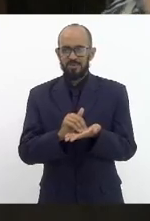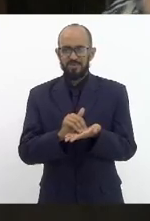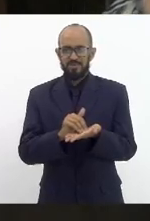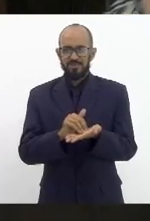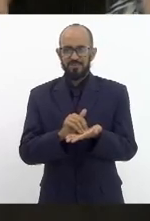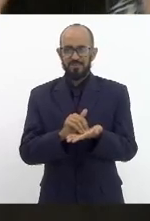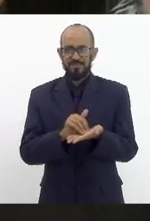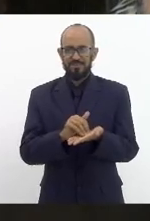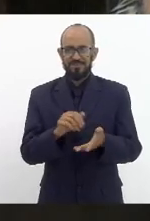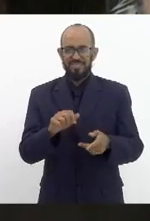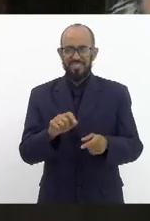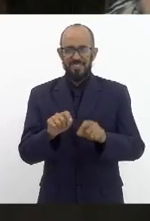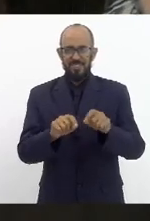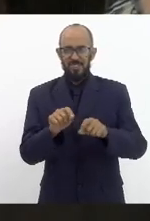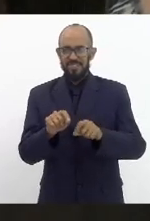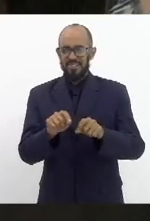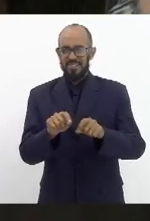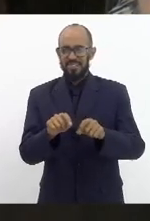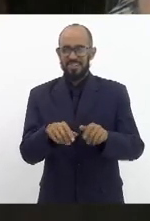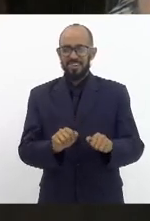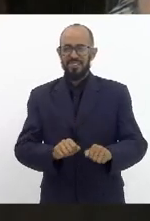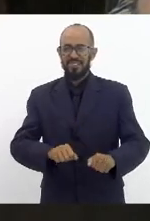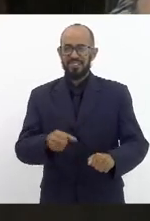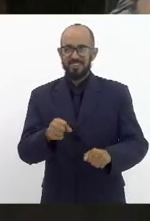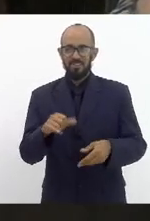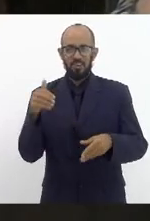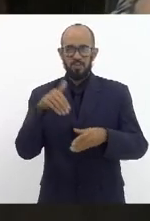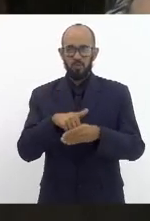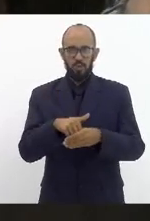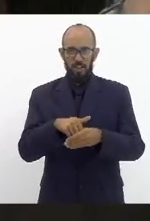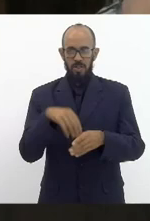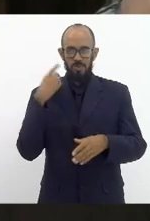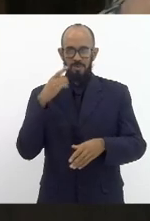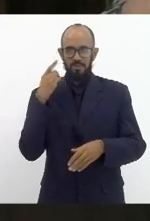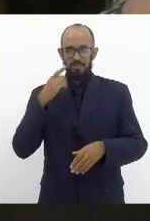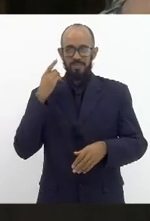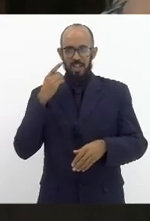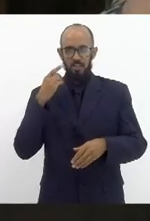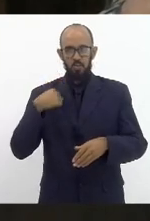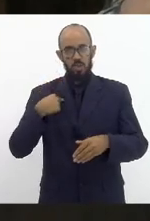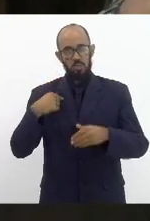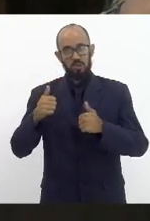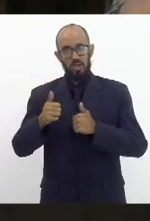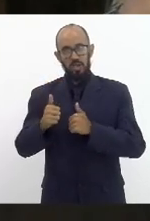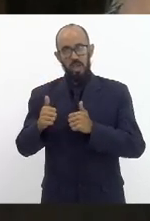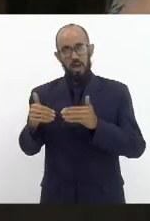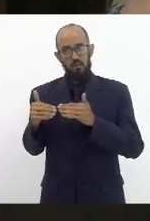acho justa a causa e que, se fosse votado como deputado, votaria a favor.